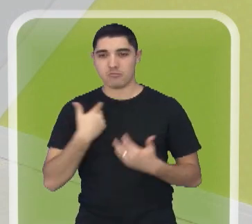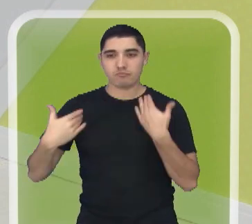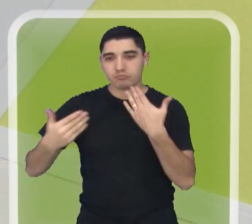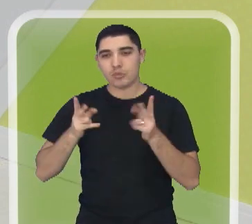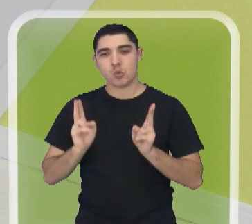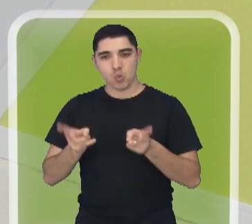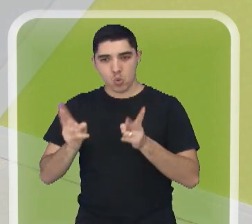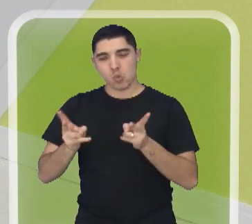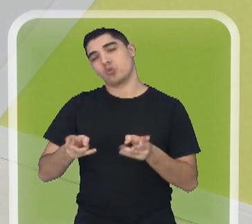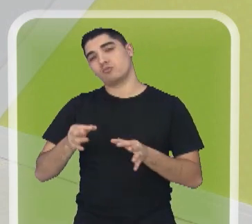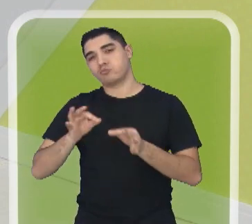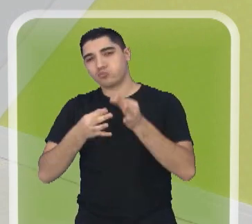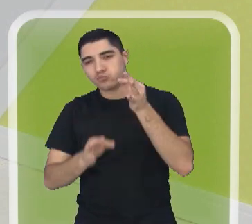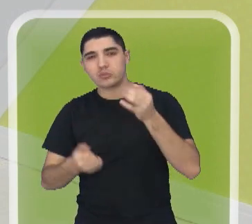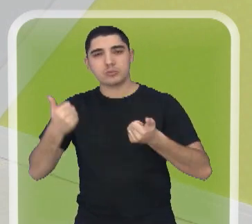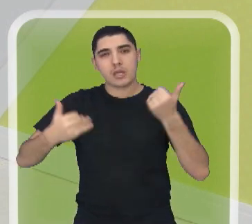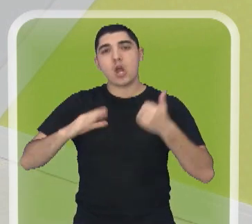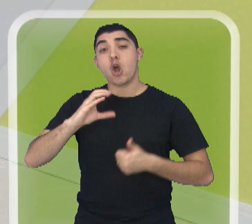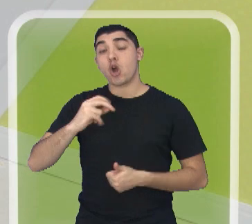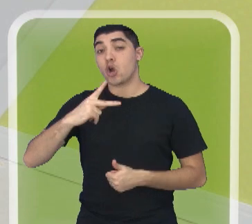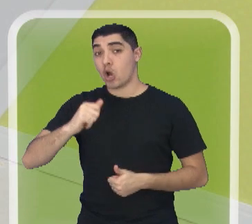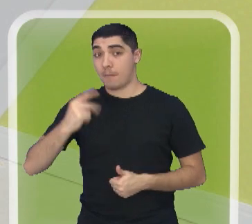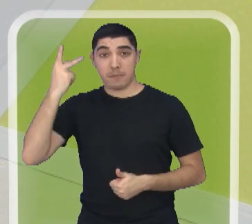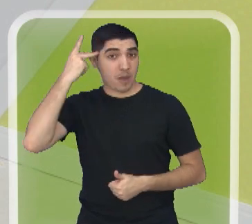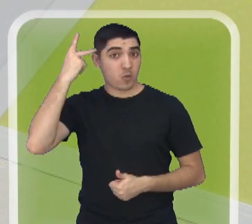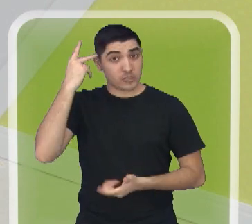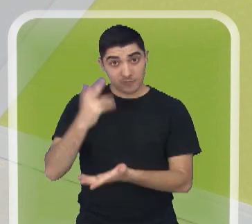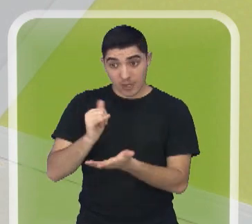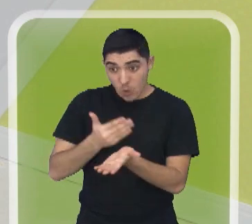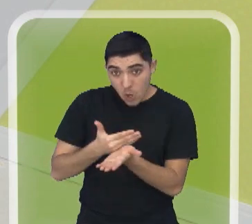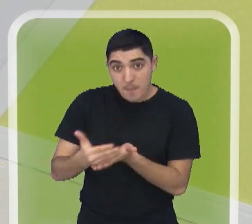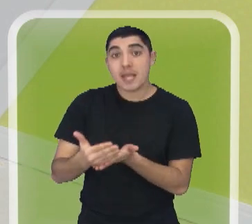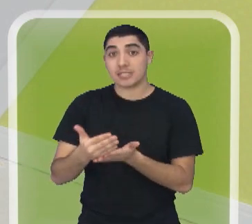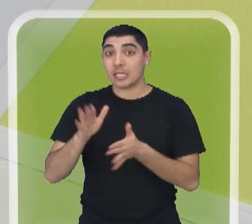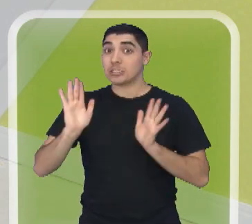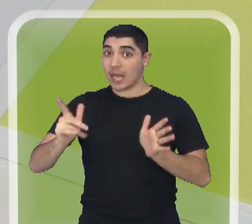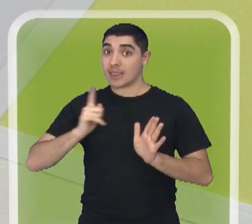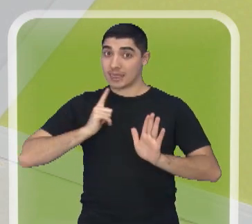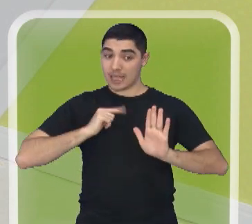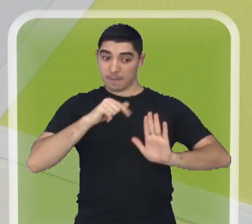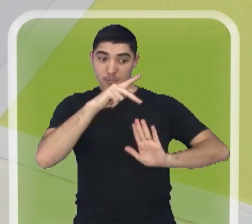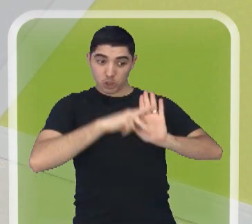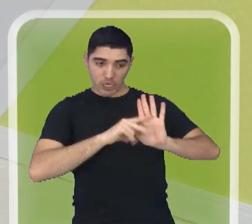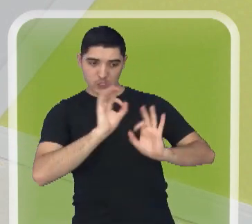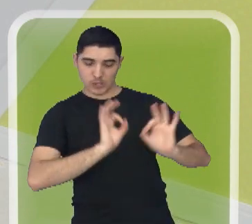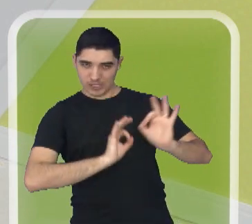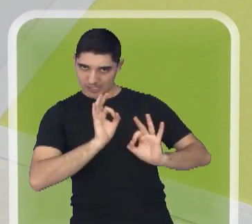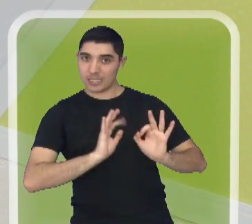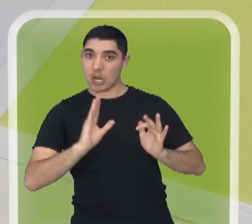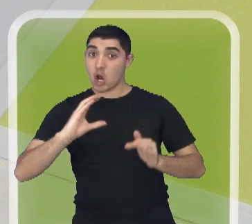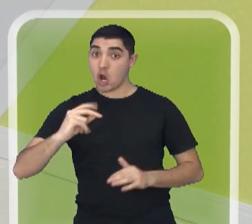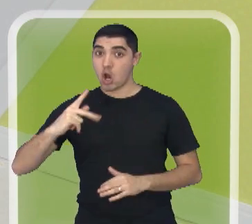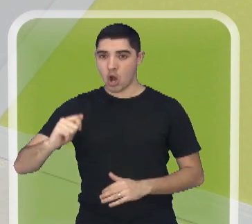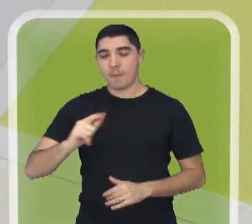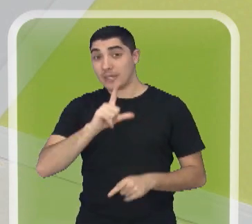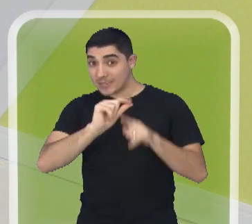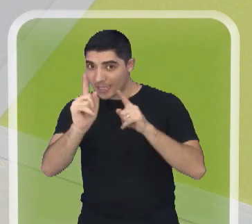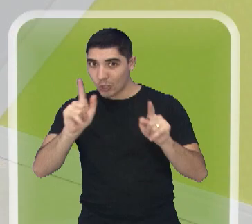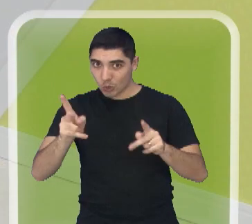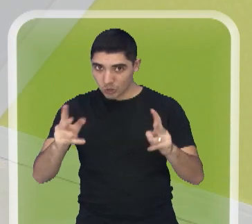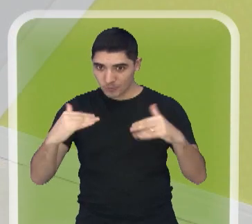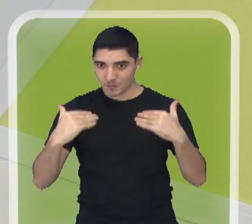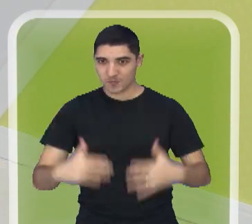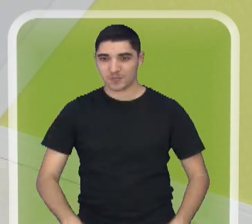contra o Capivariano, falar de Copa Paulista também, que já tá chegando, já tem planejamento, tem que começar a planejar pra Copa Paulista. Não sai daí, já